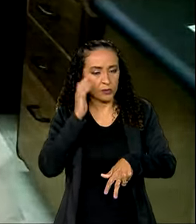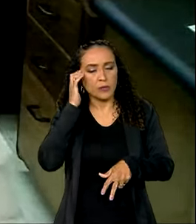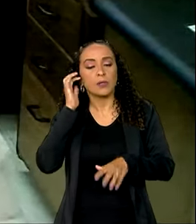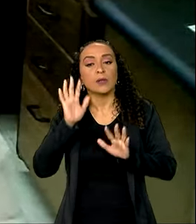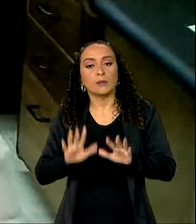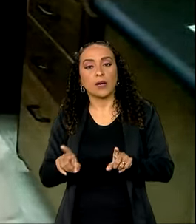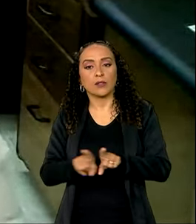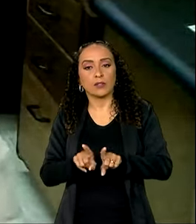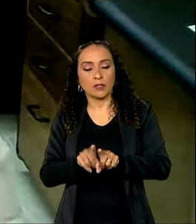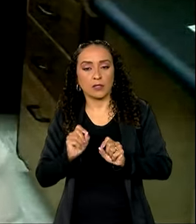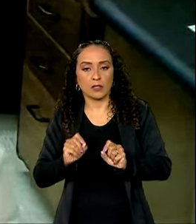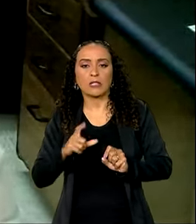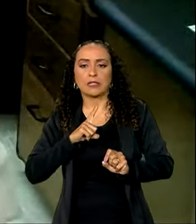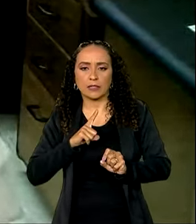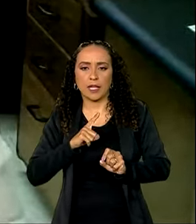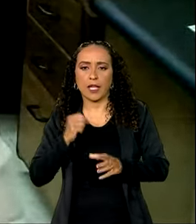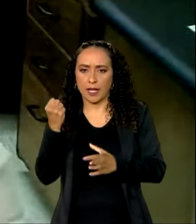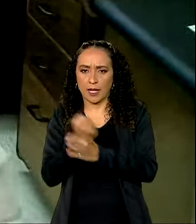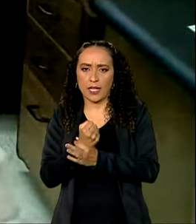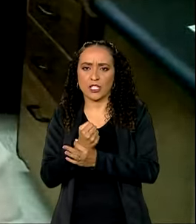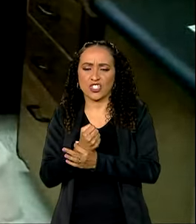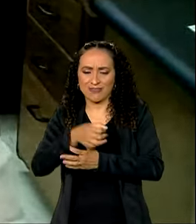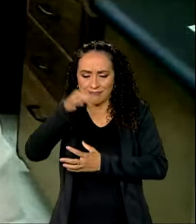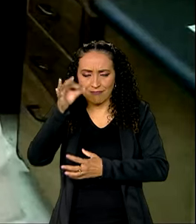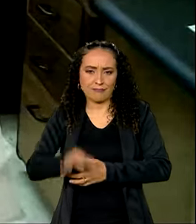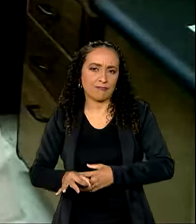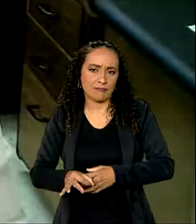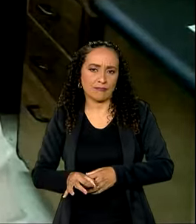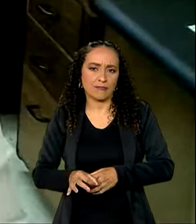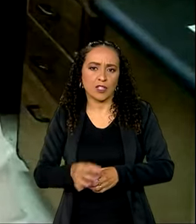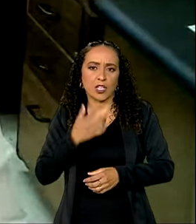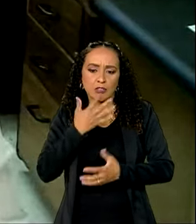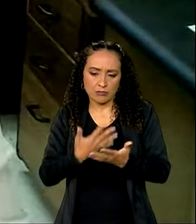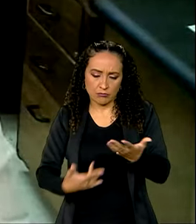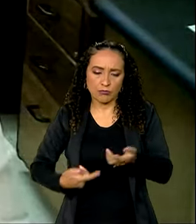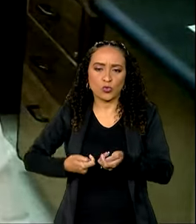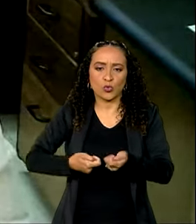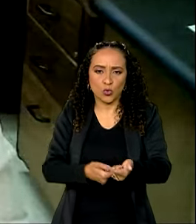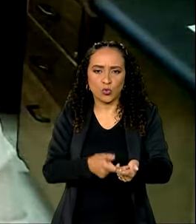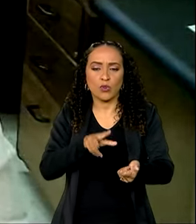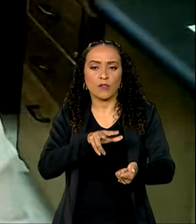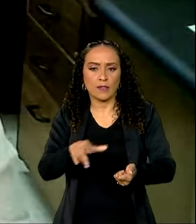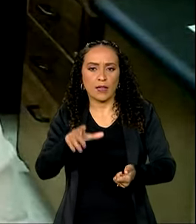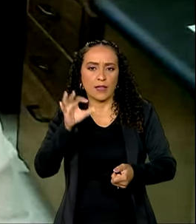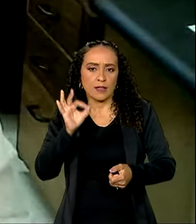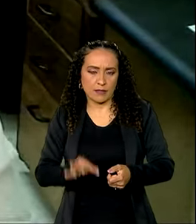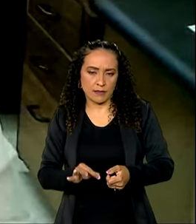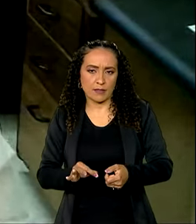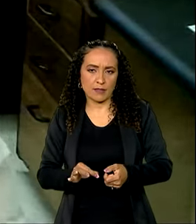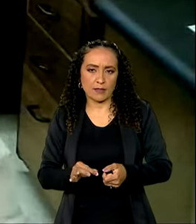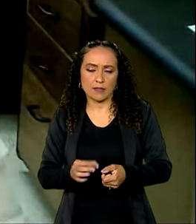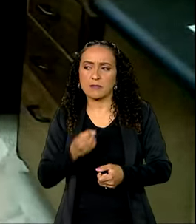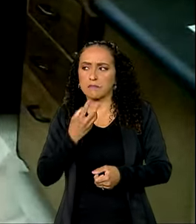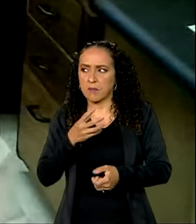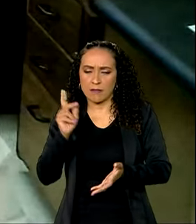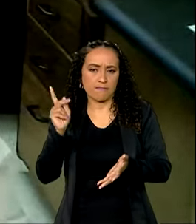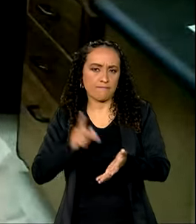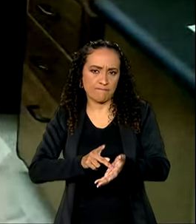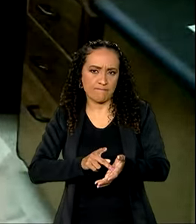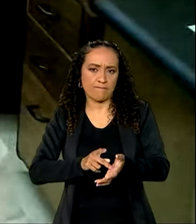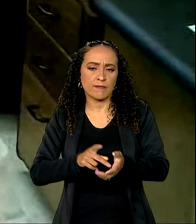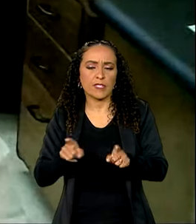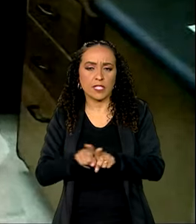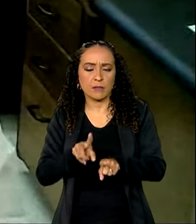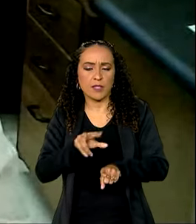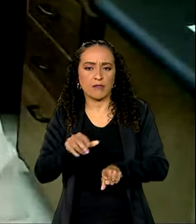sim, que ele tenha aqui toda a garantia e toda a segurança que a doação de sangue dele vai ser muito bem realizada e que ele